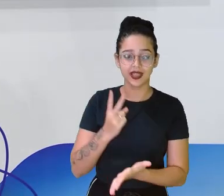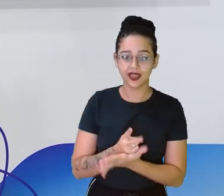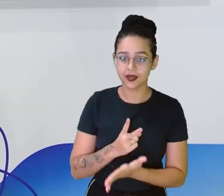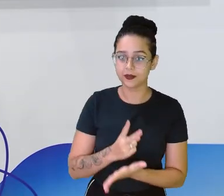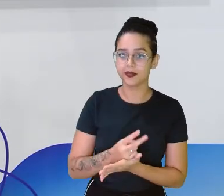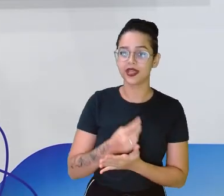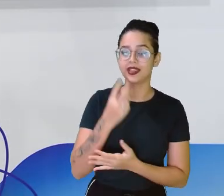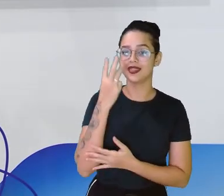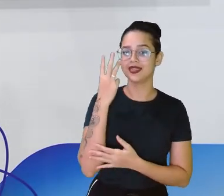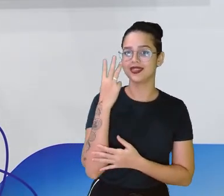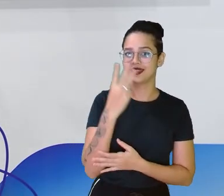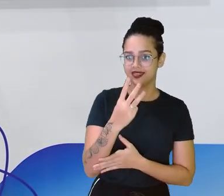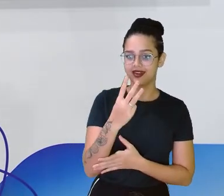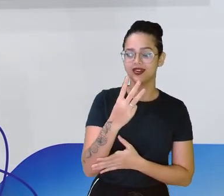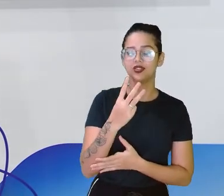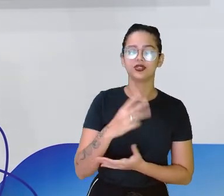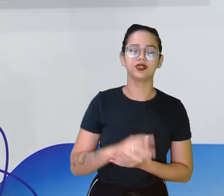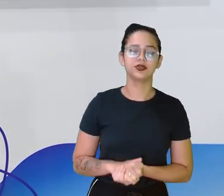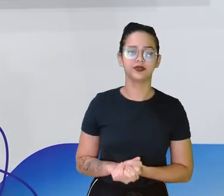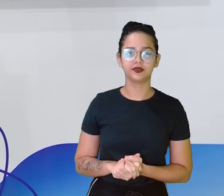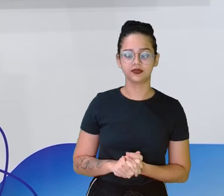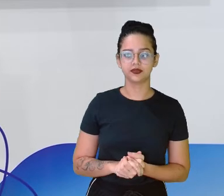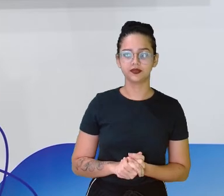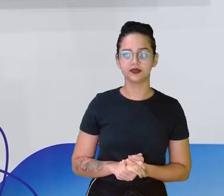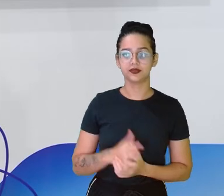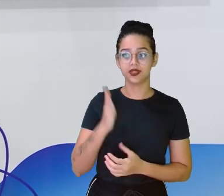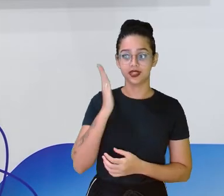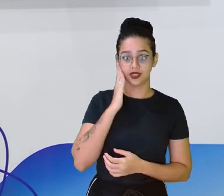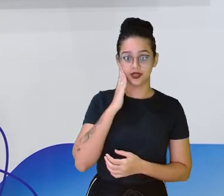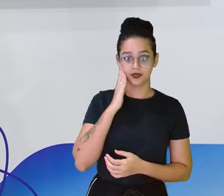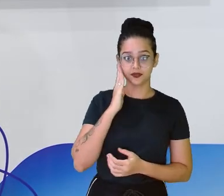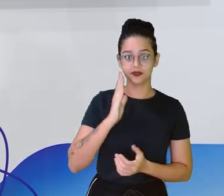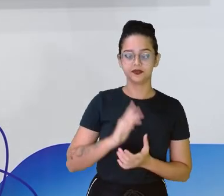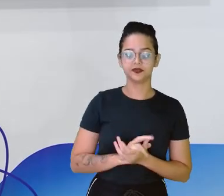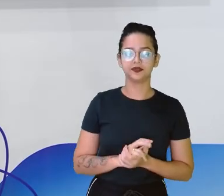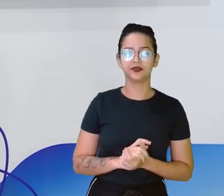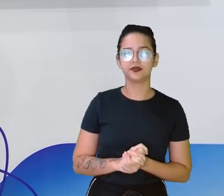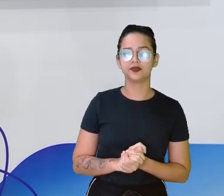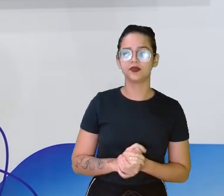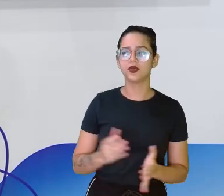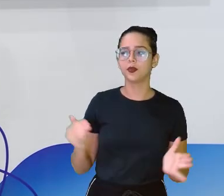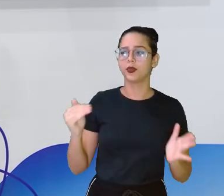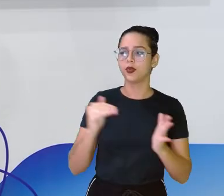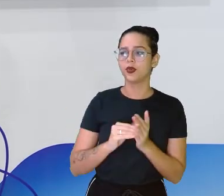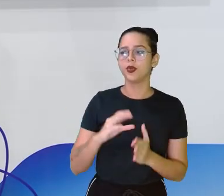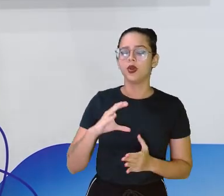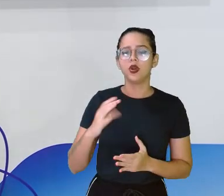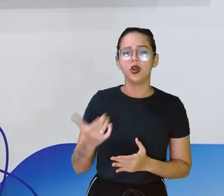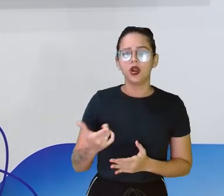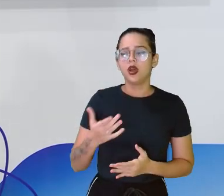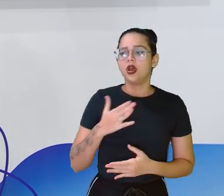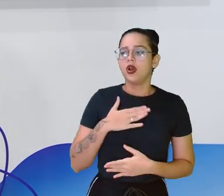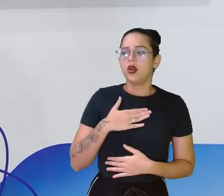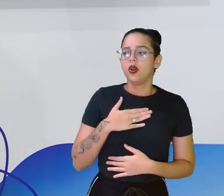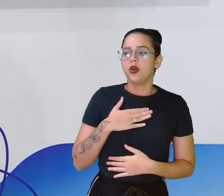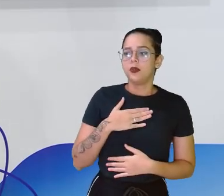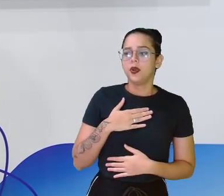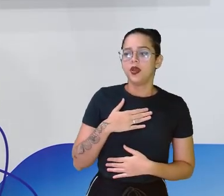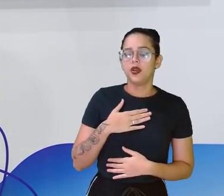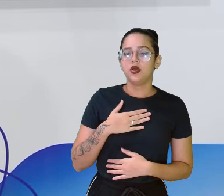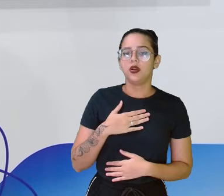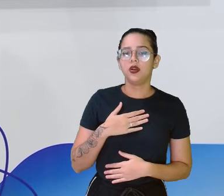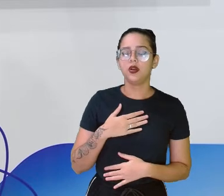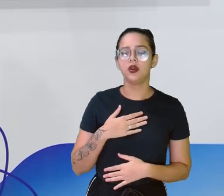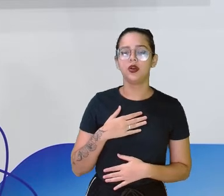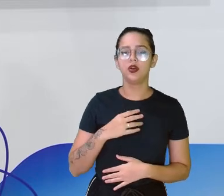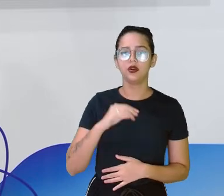serão triangulares. Pegou a ideia? E por último, claro, o meu